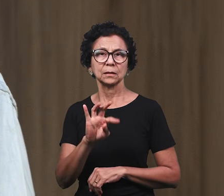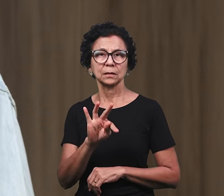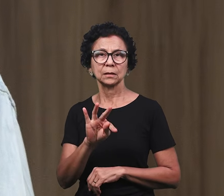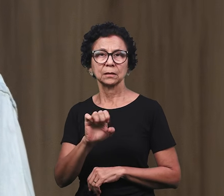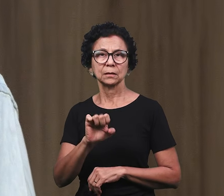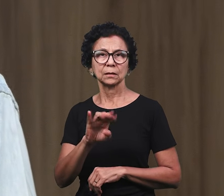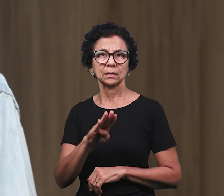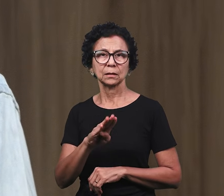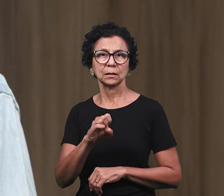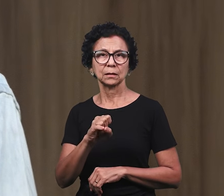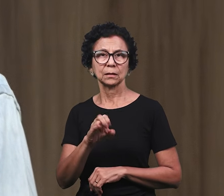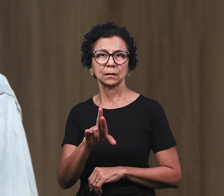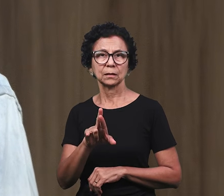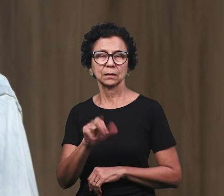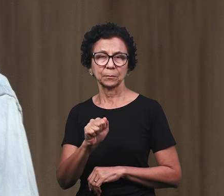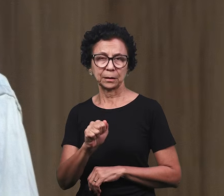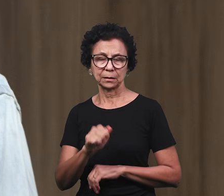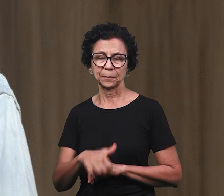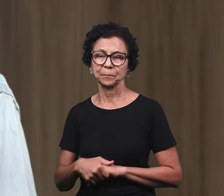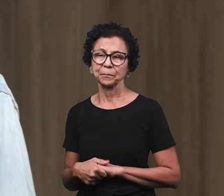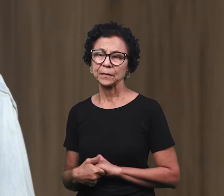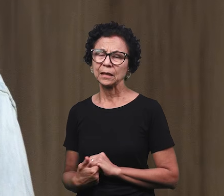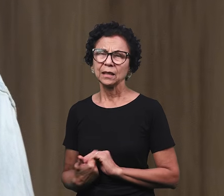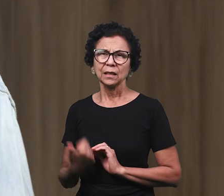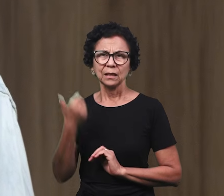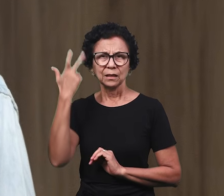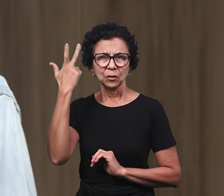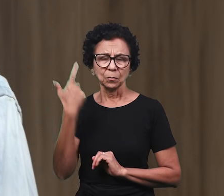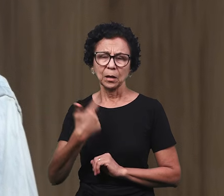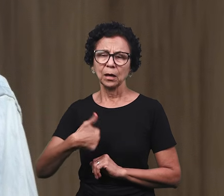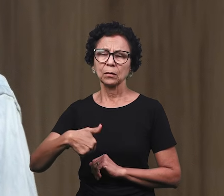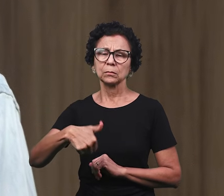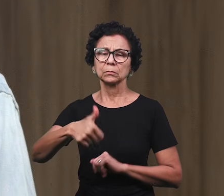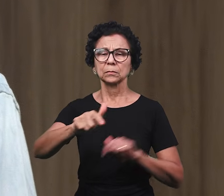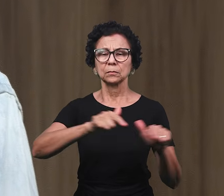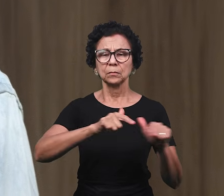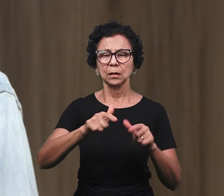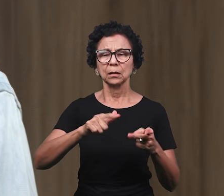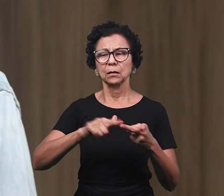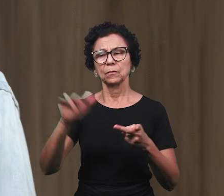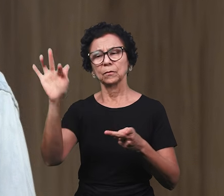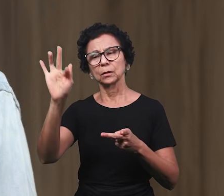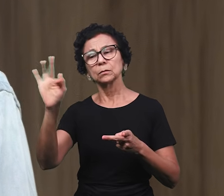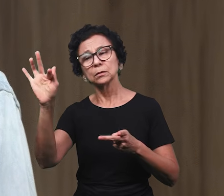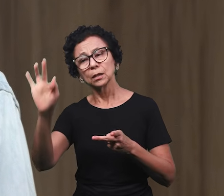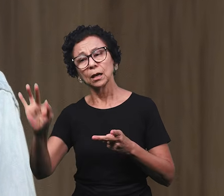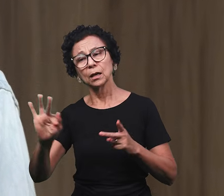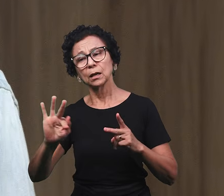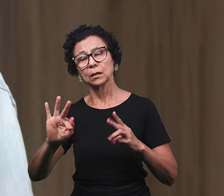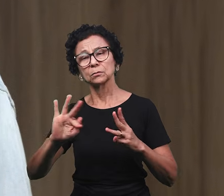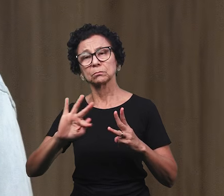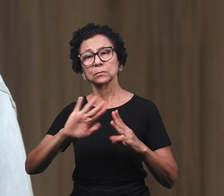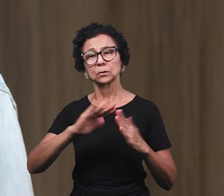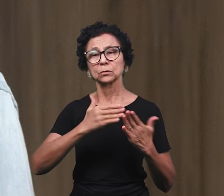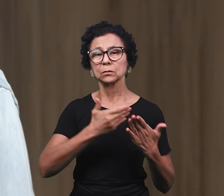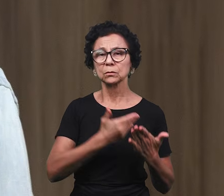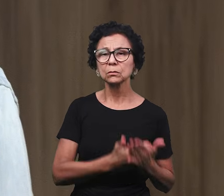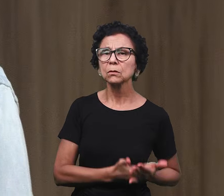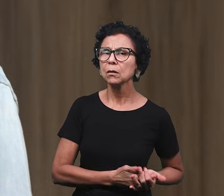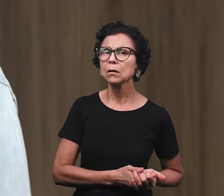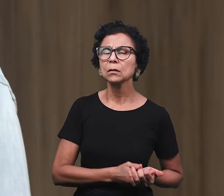no nosso dia a dia, seja no trabalho, na faculdade, na escola, nós convivermos com pessoas que pensam de